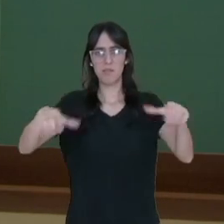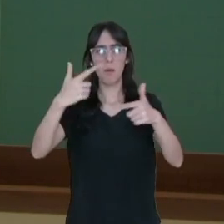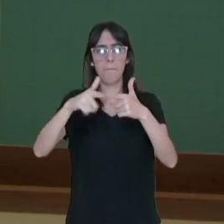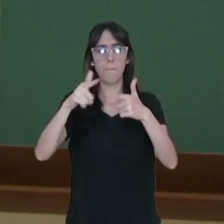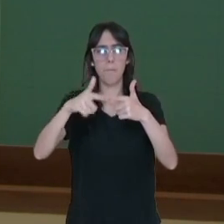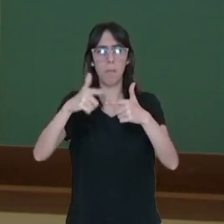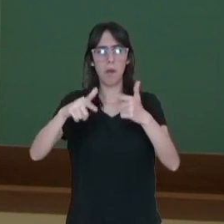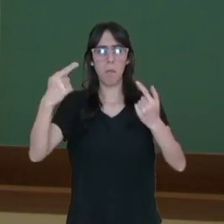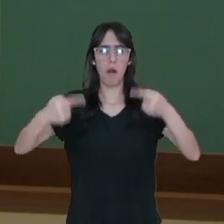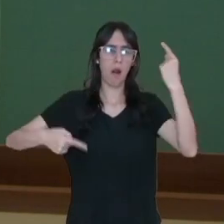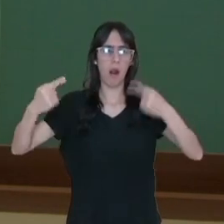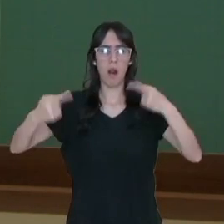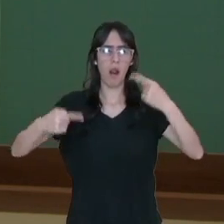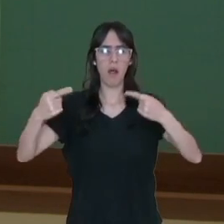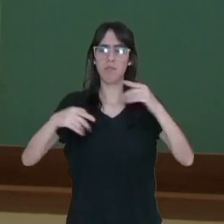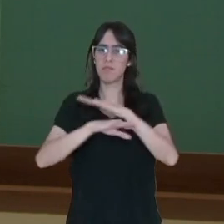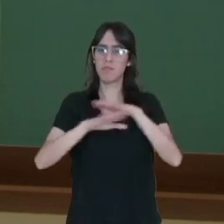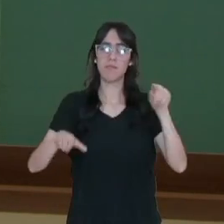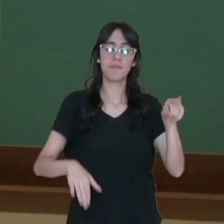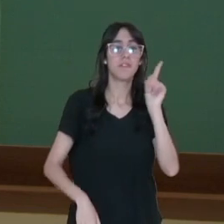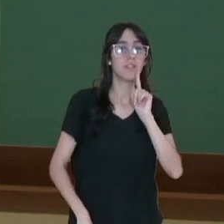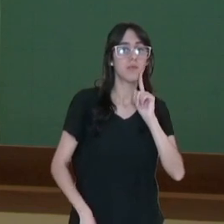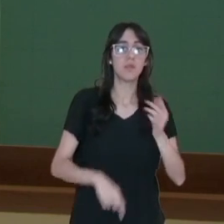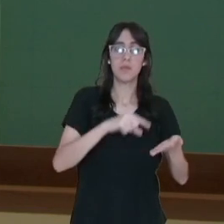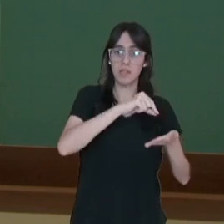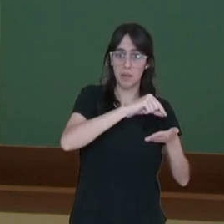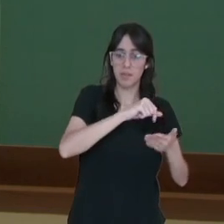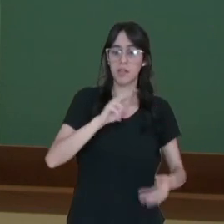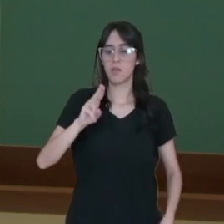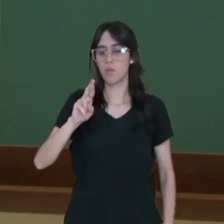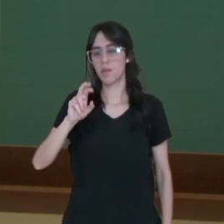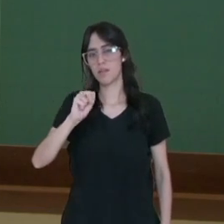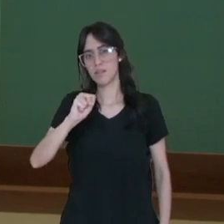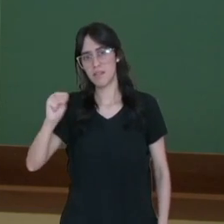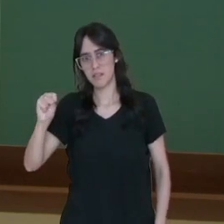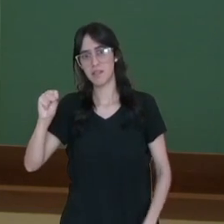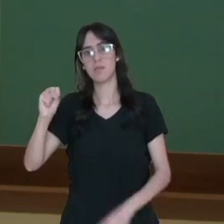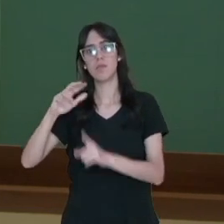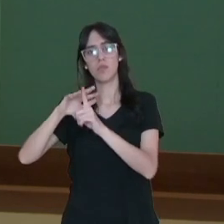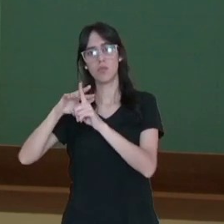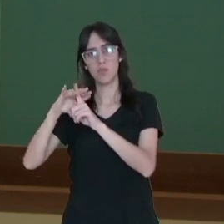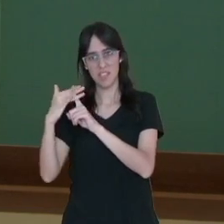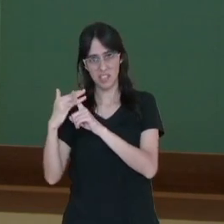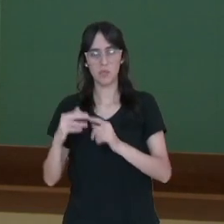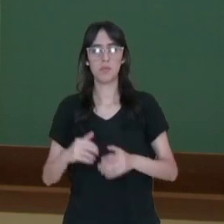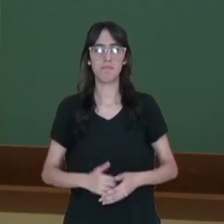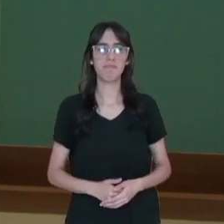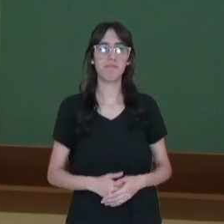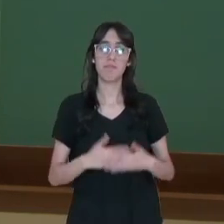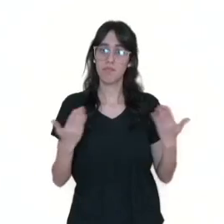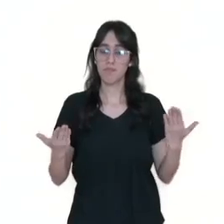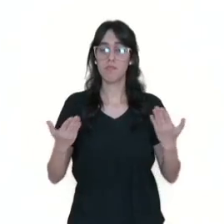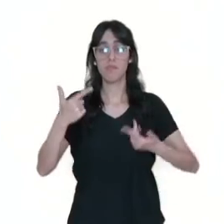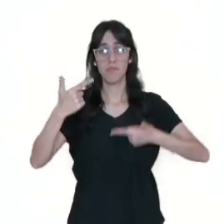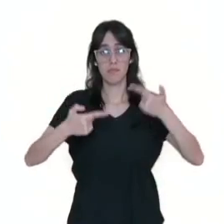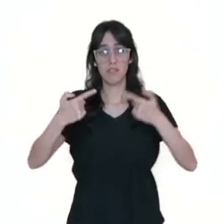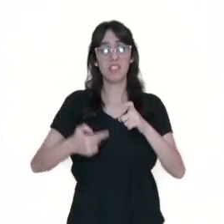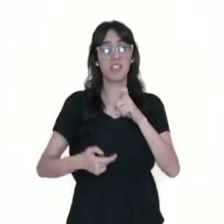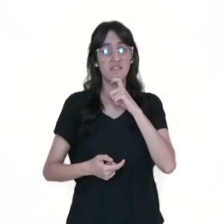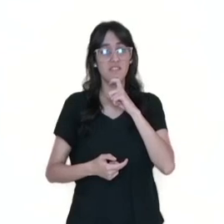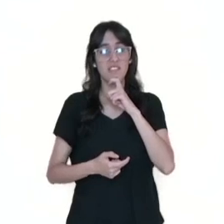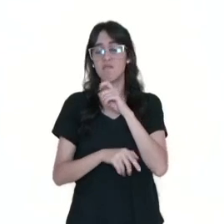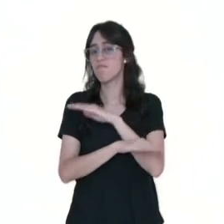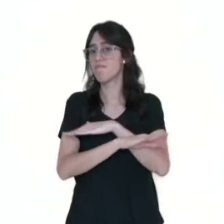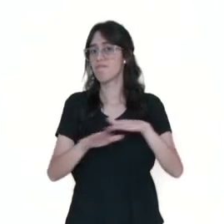lados concorrentes. Estados Unidos capitalista, União Soviética líder do socialismo. Então, a Guerra Fria chegava ao fim. Não